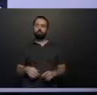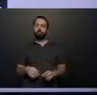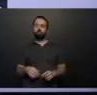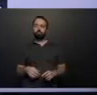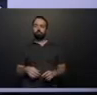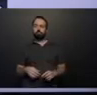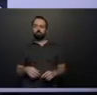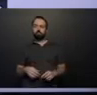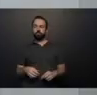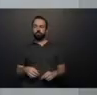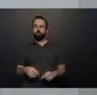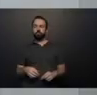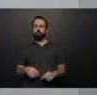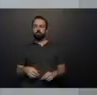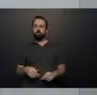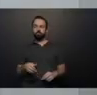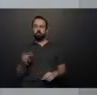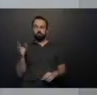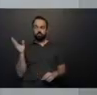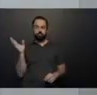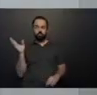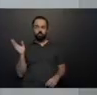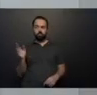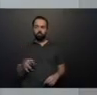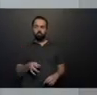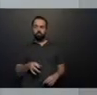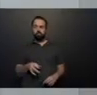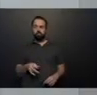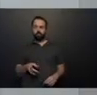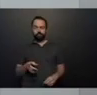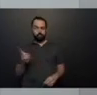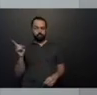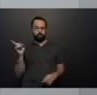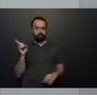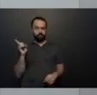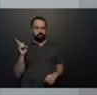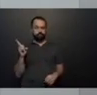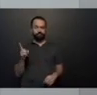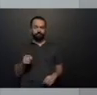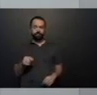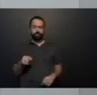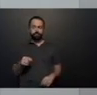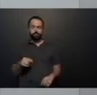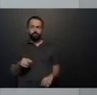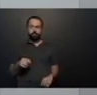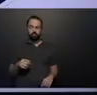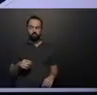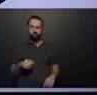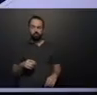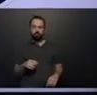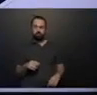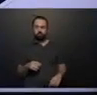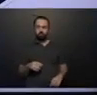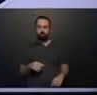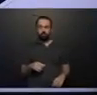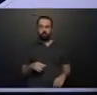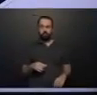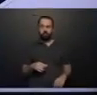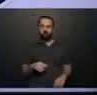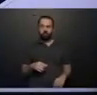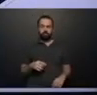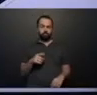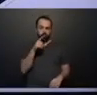eficiente em caso de um acidente. Aqui nós temos outros símbolos, como o risco, todo mundo